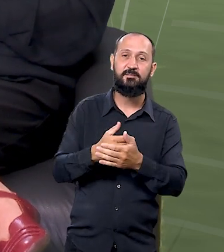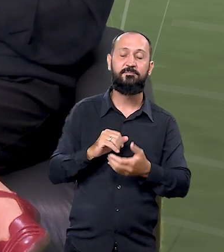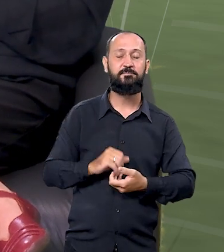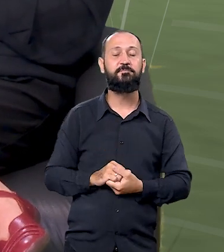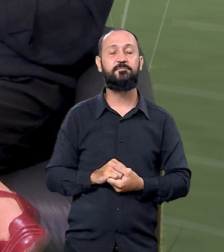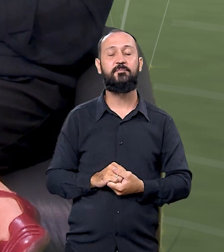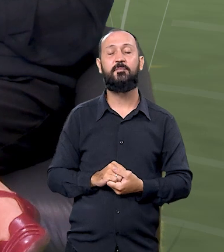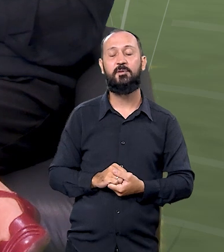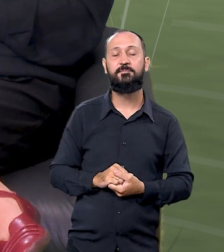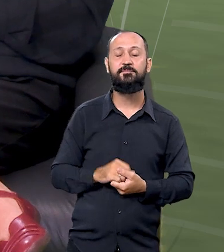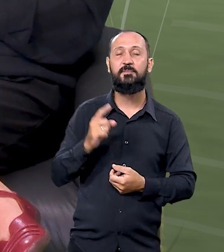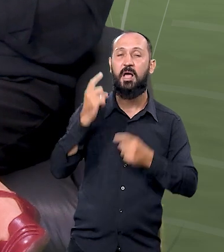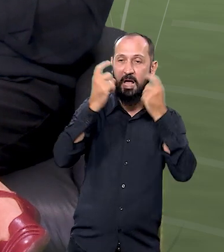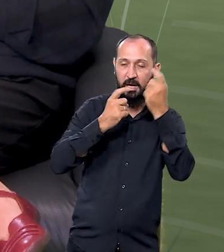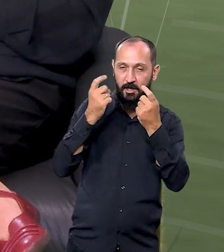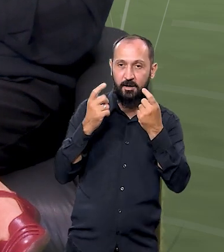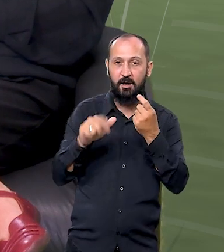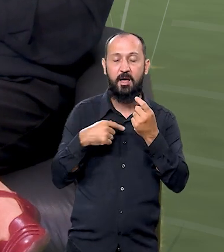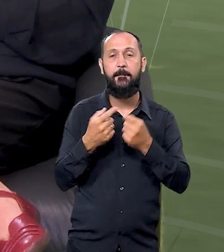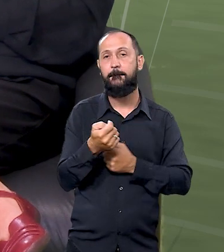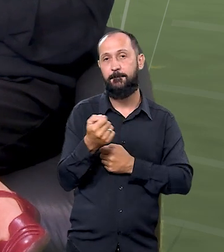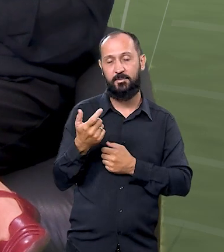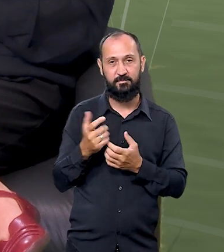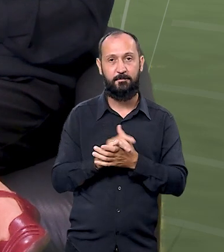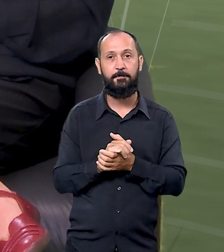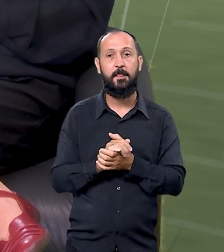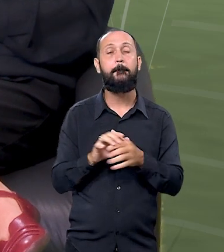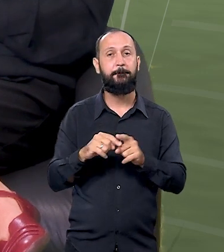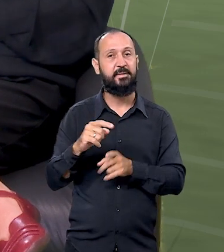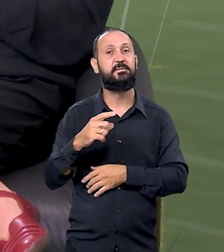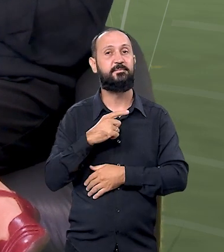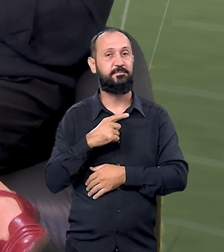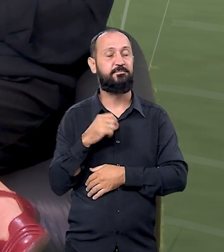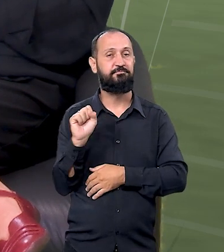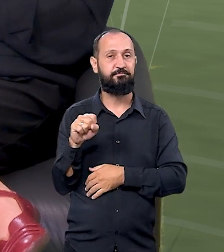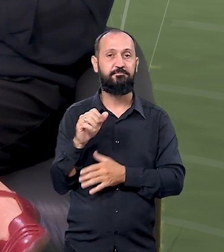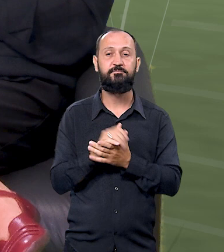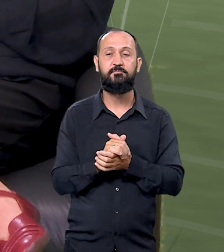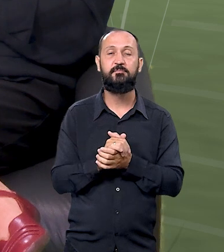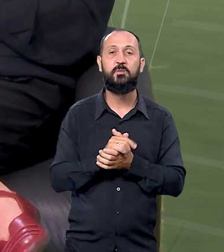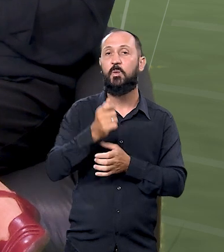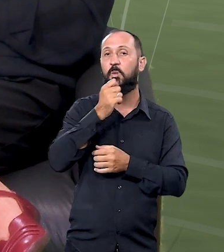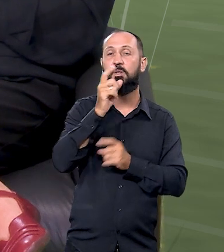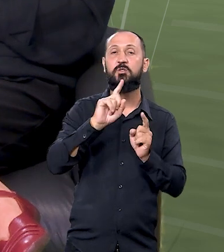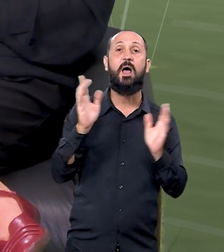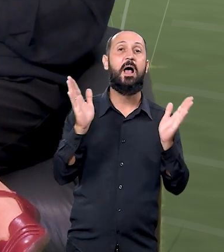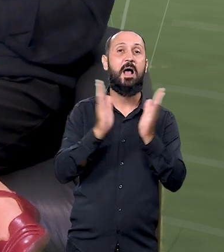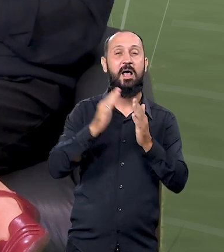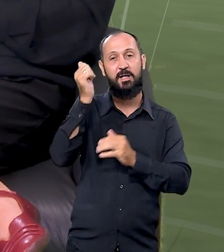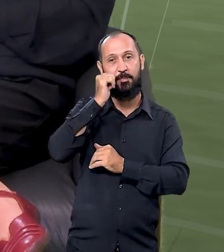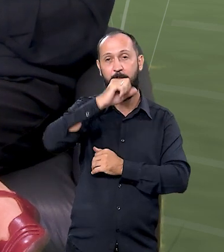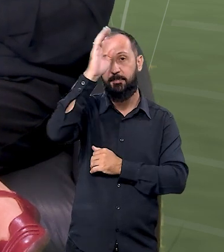mínima, mas ela ainda existe. Então a gente precisa, não adianta só a Casa da Mulher Brasileira existir para a gente poder enfrentar